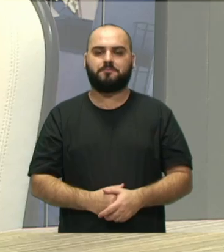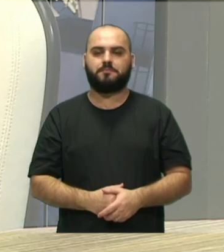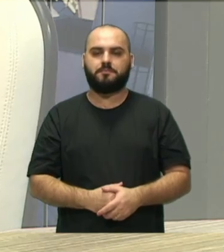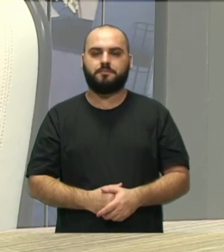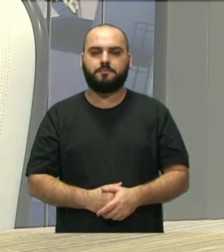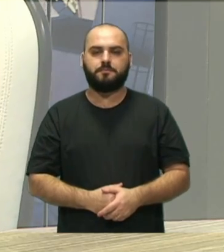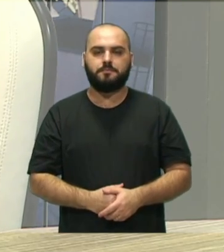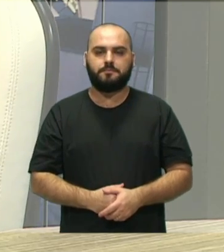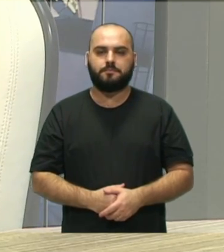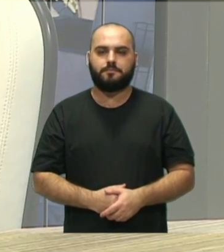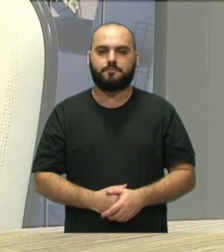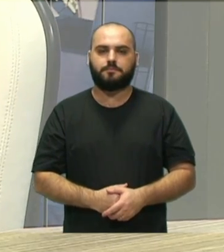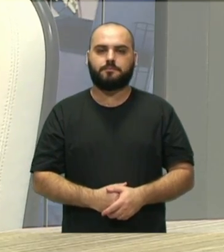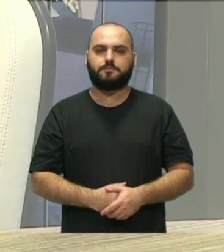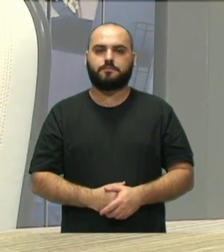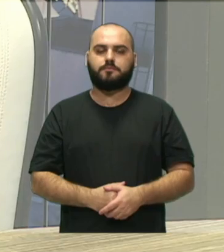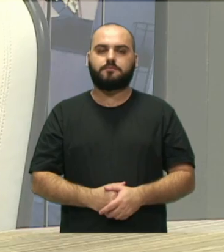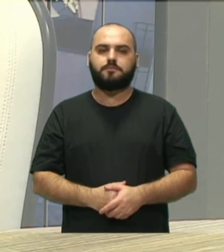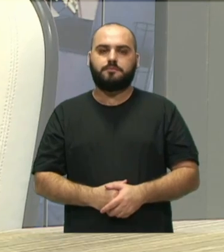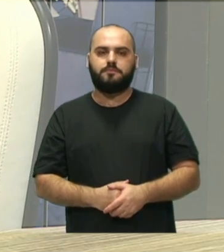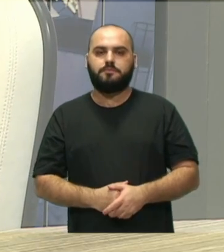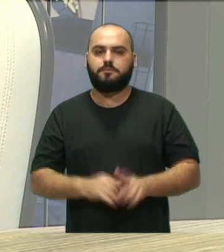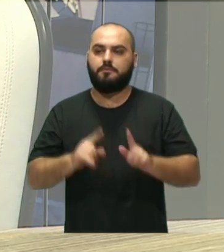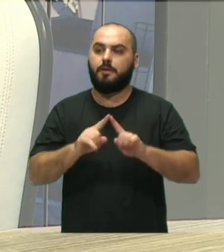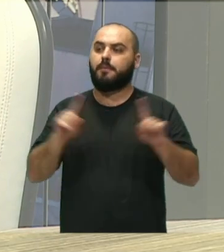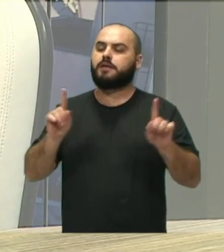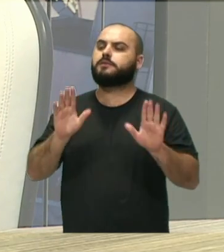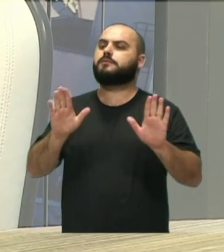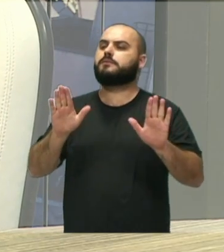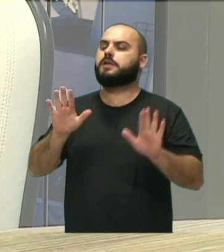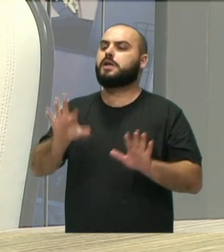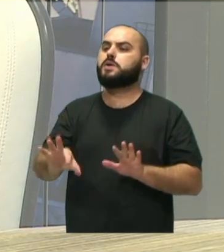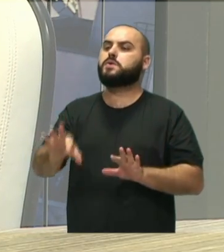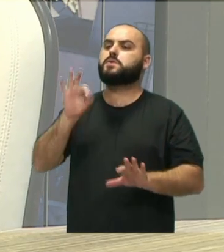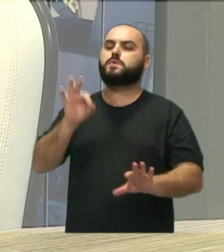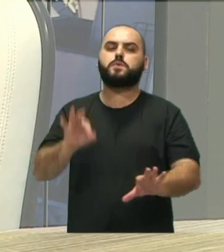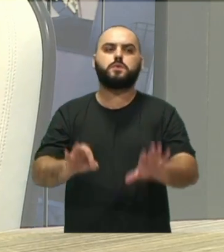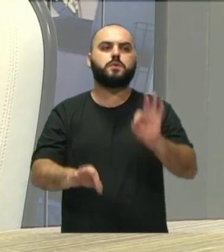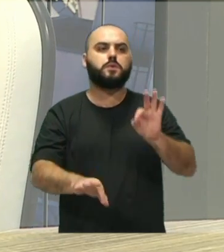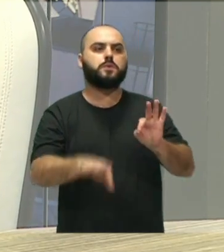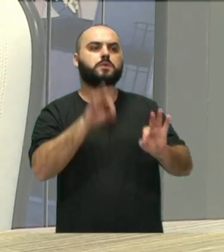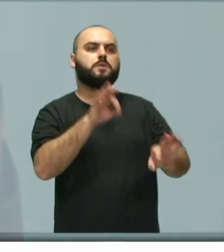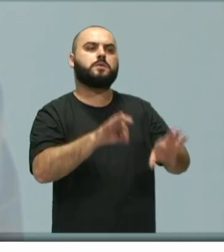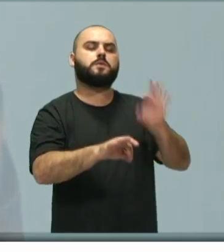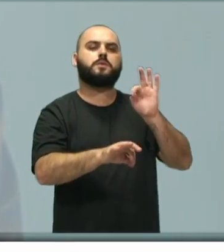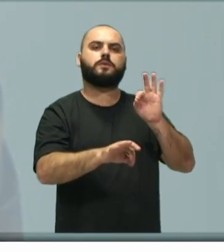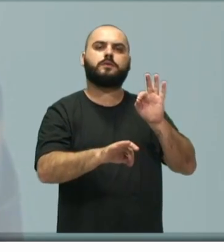e como é que foi esse processo de escolha? Quer dizer, no meio de tanta produção,